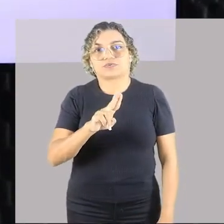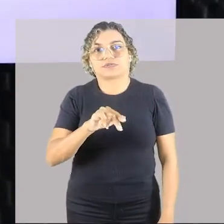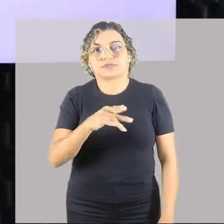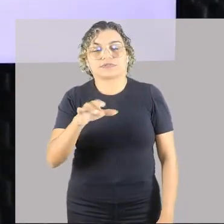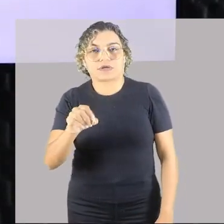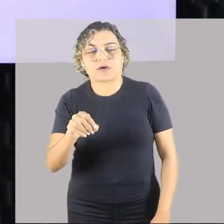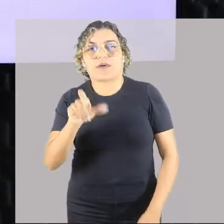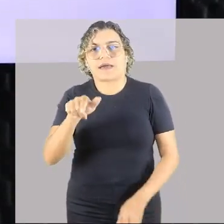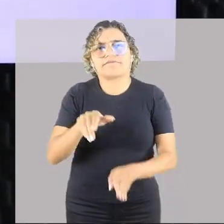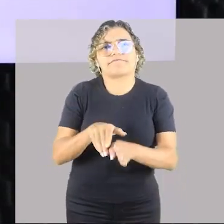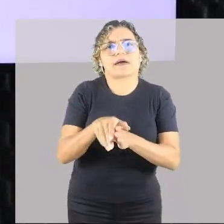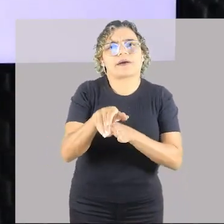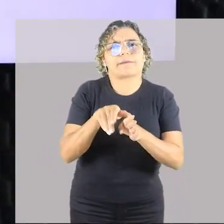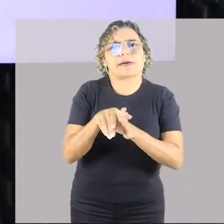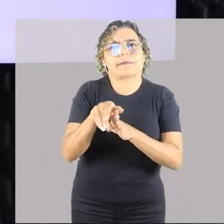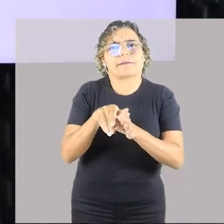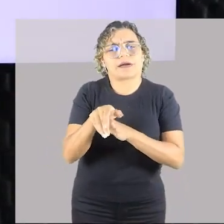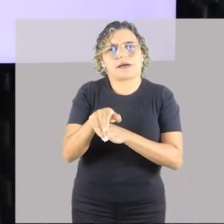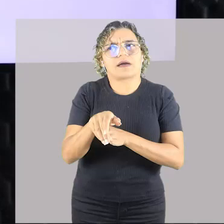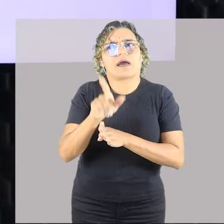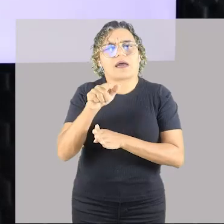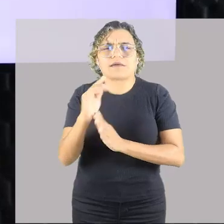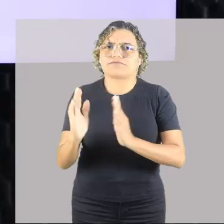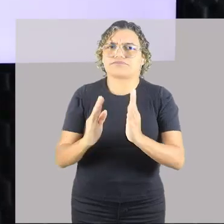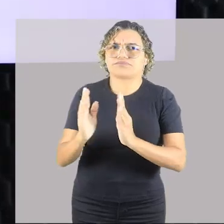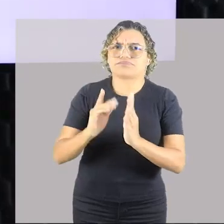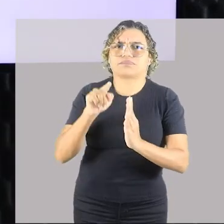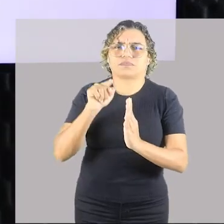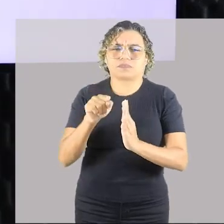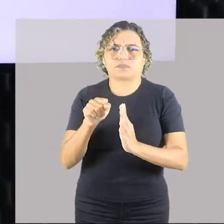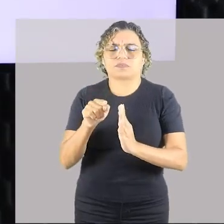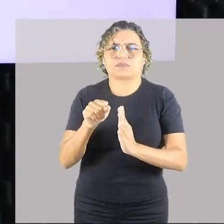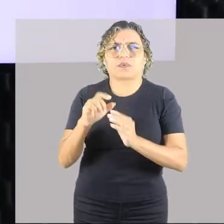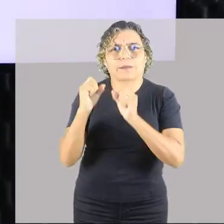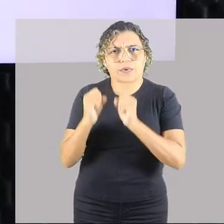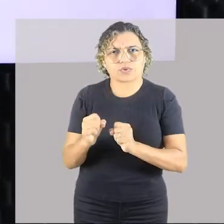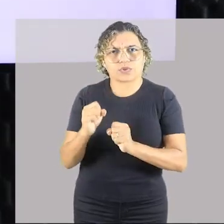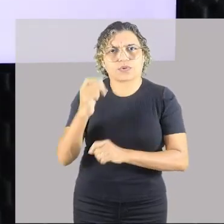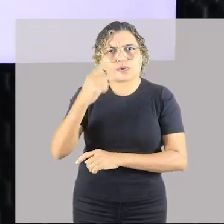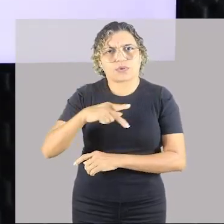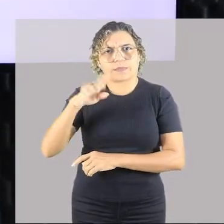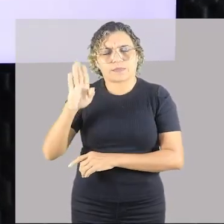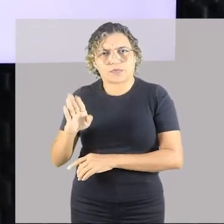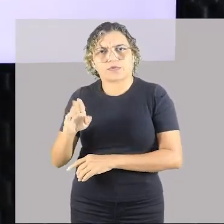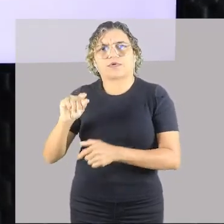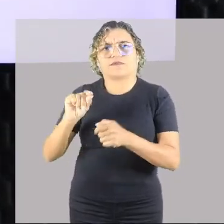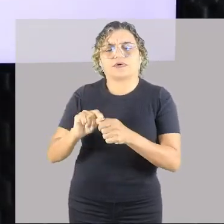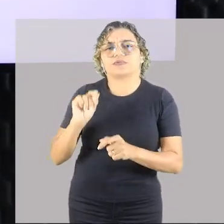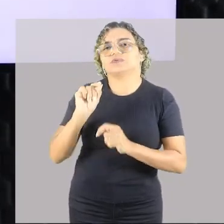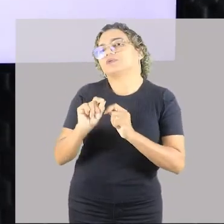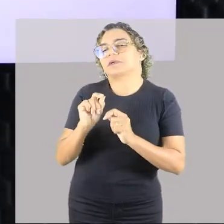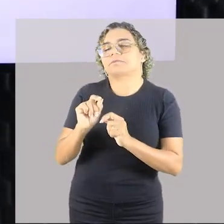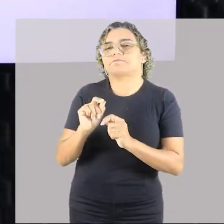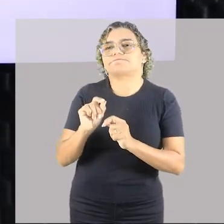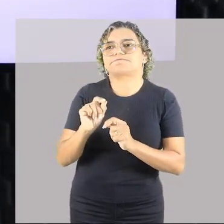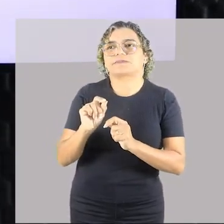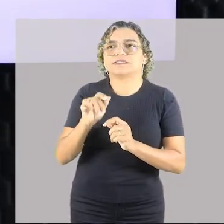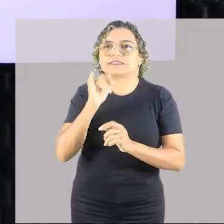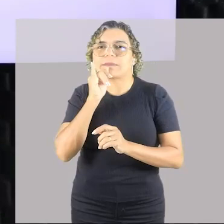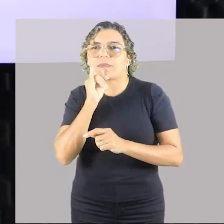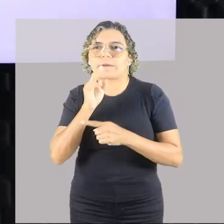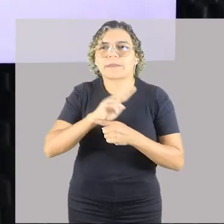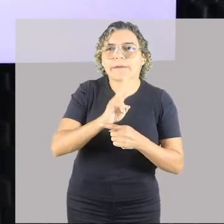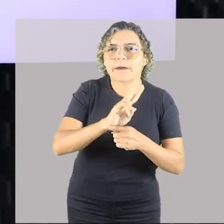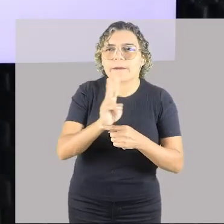essas informações. A instrução trata-se da fase onde o poder público procede à